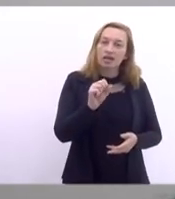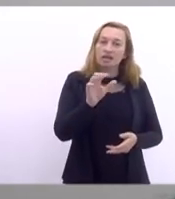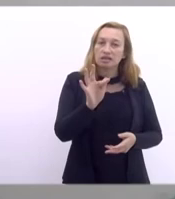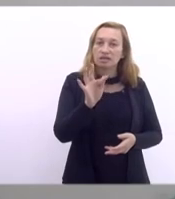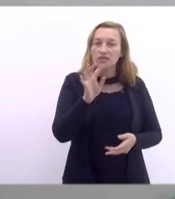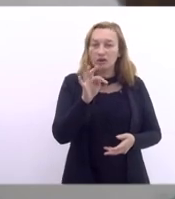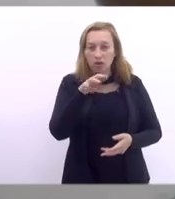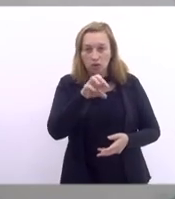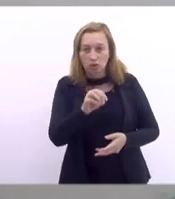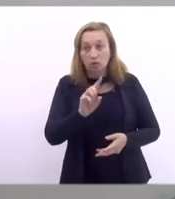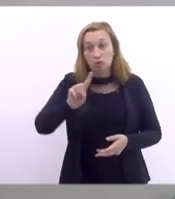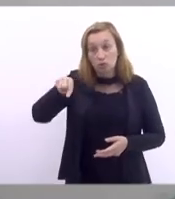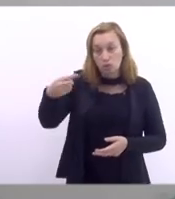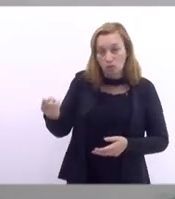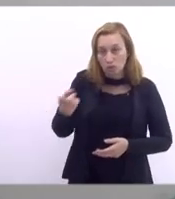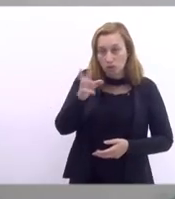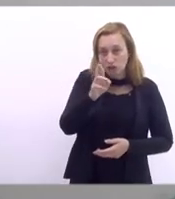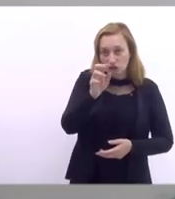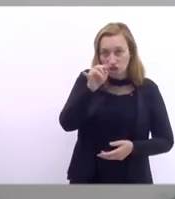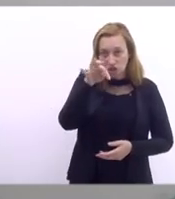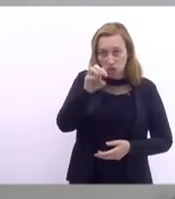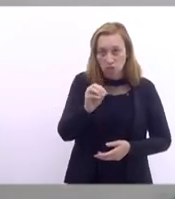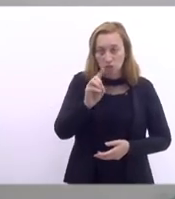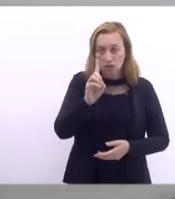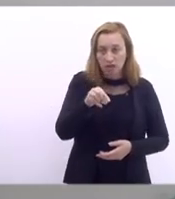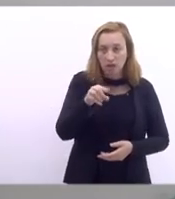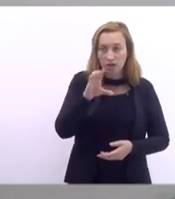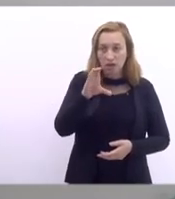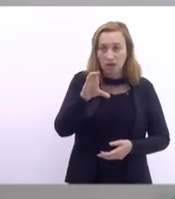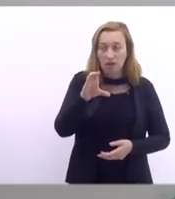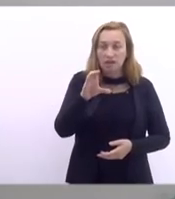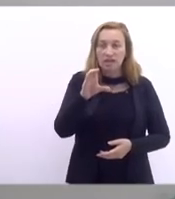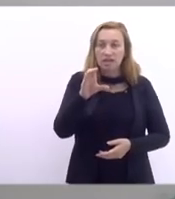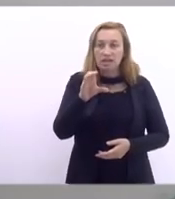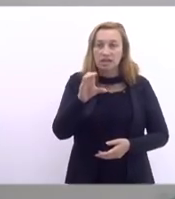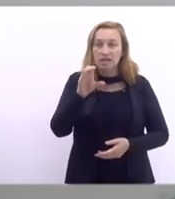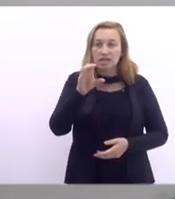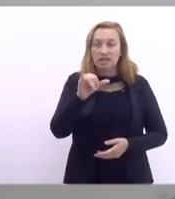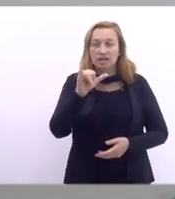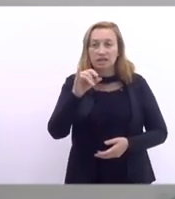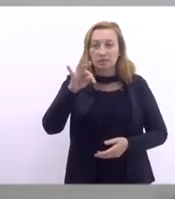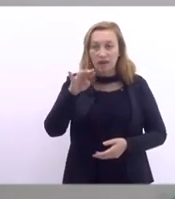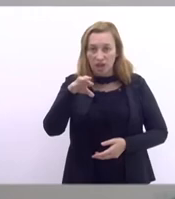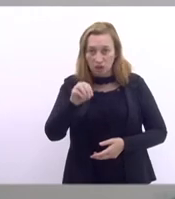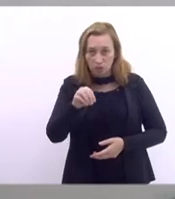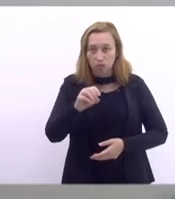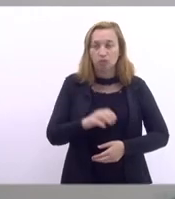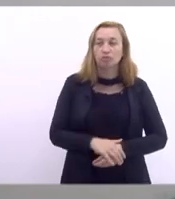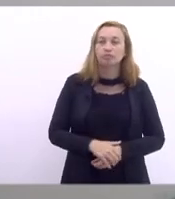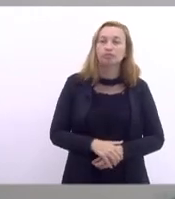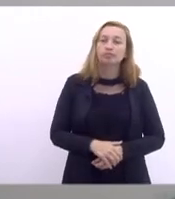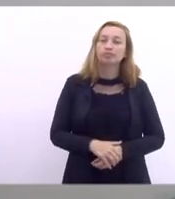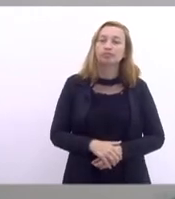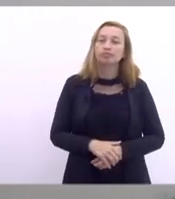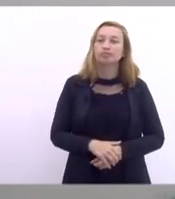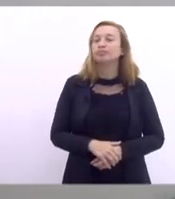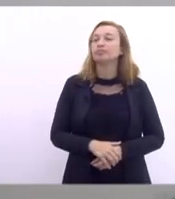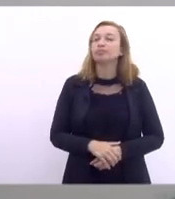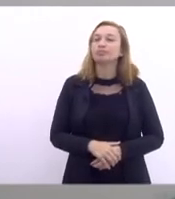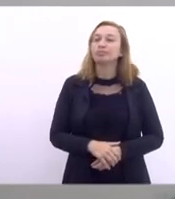pavimento rígido e aquele que em concreto cimento o pavimento de concreto